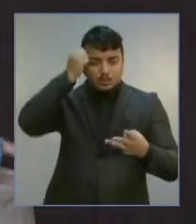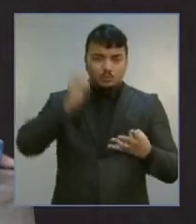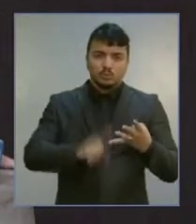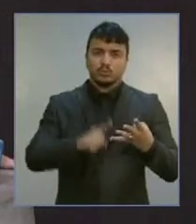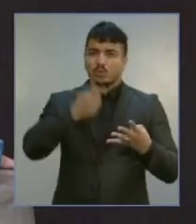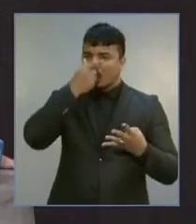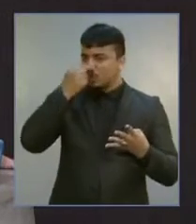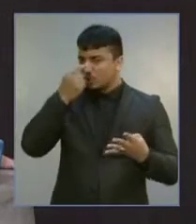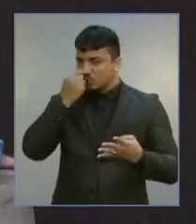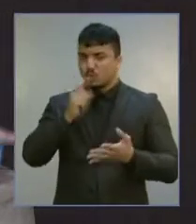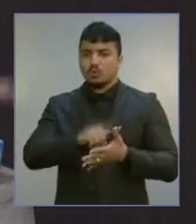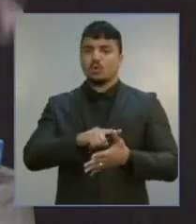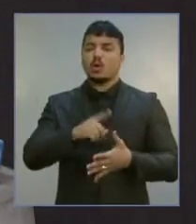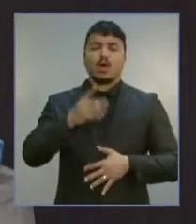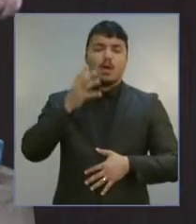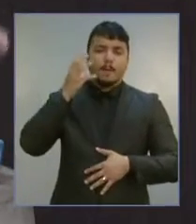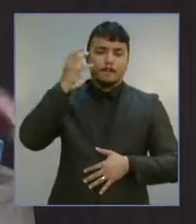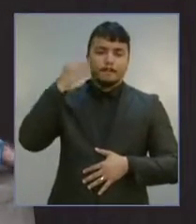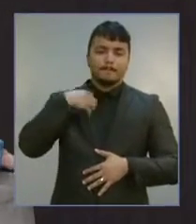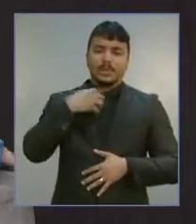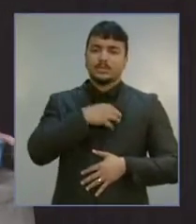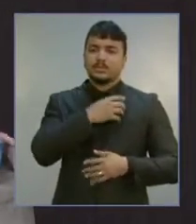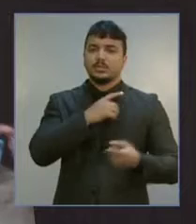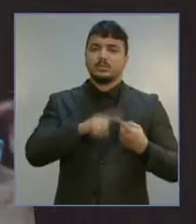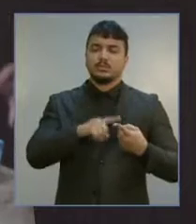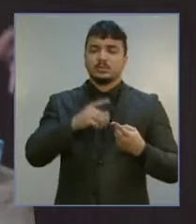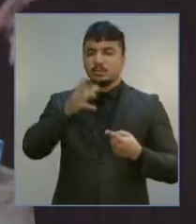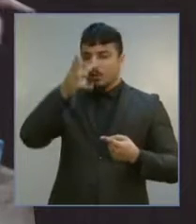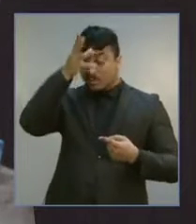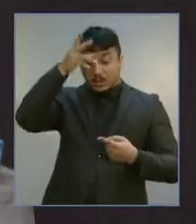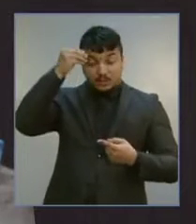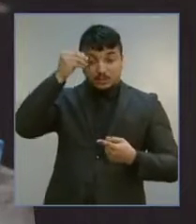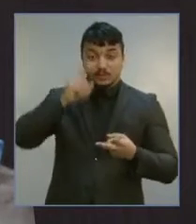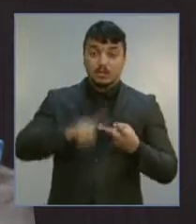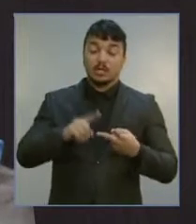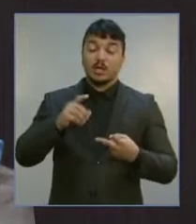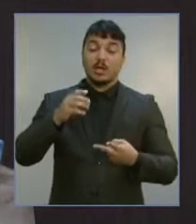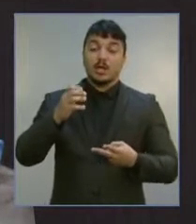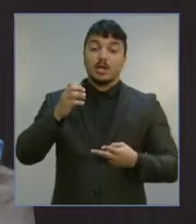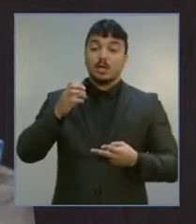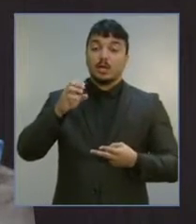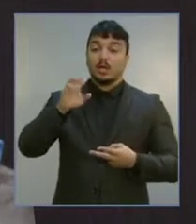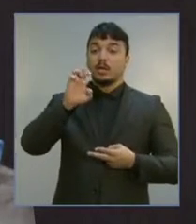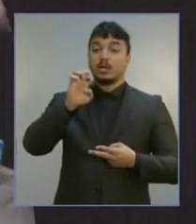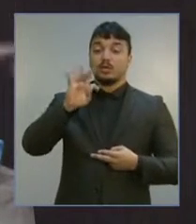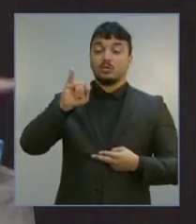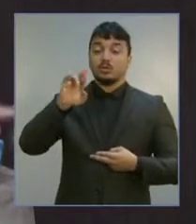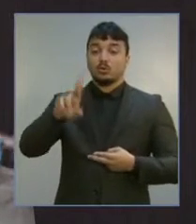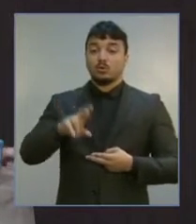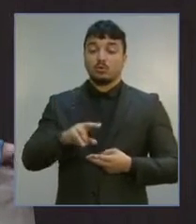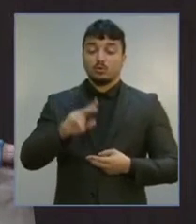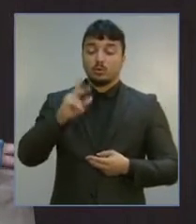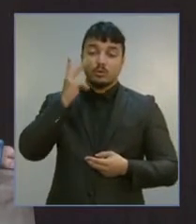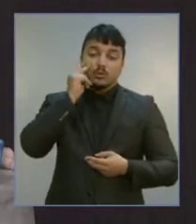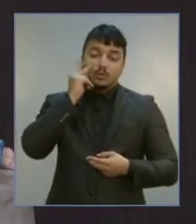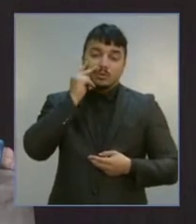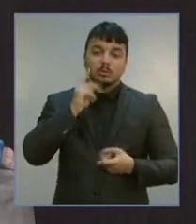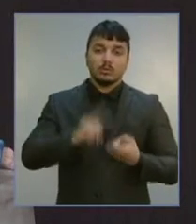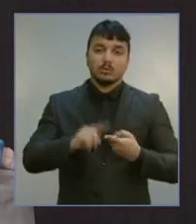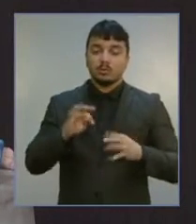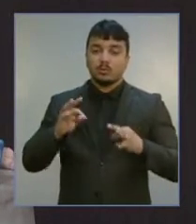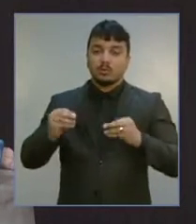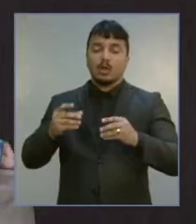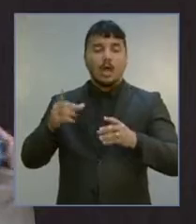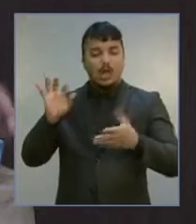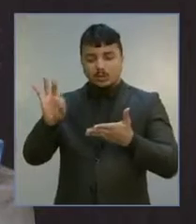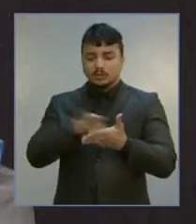deputada gentle deputada patrícia deputados deputado heitor vários deputados assinaram a comissão especial